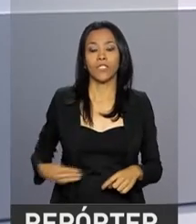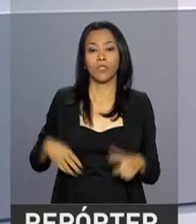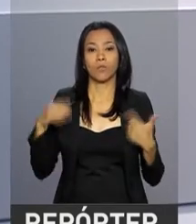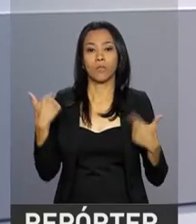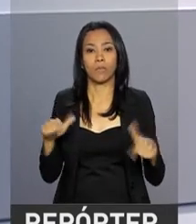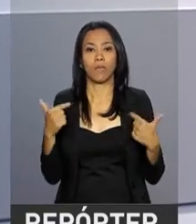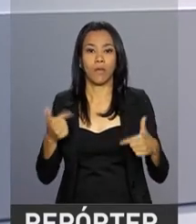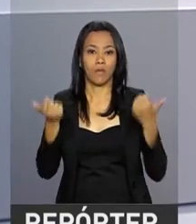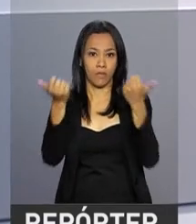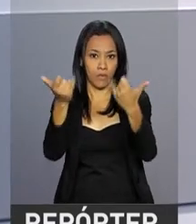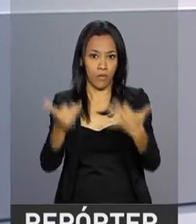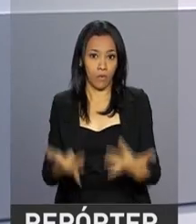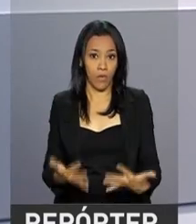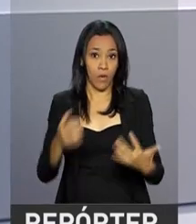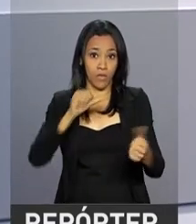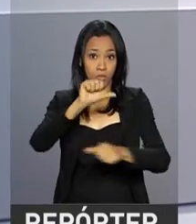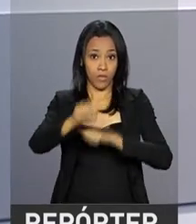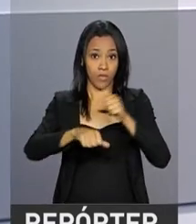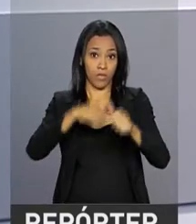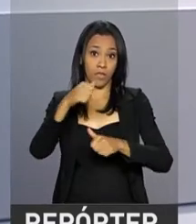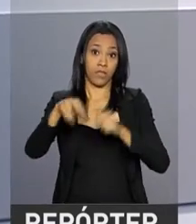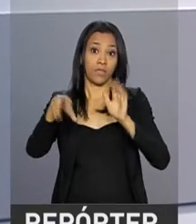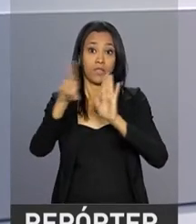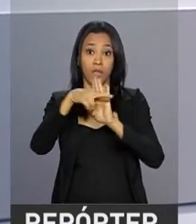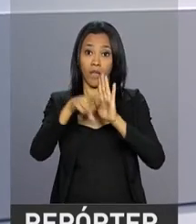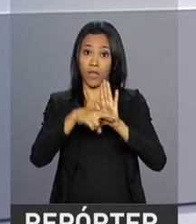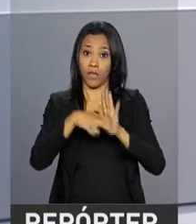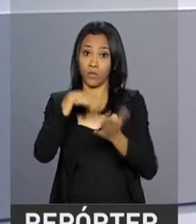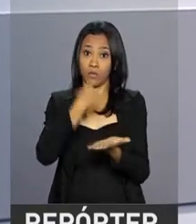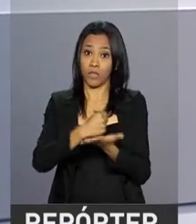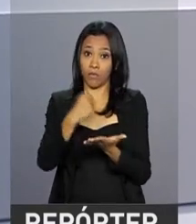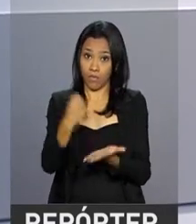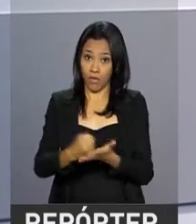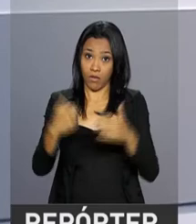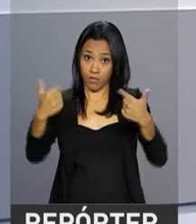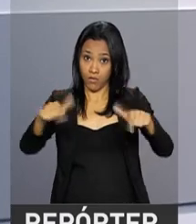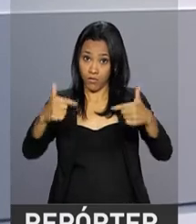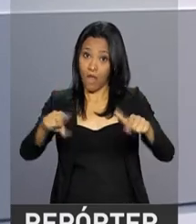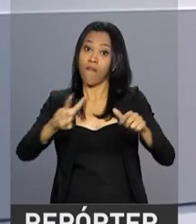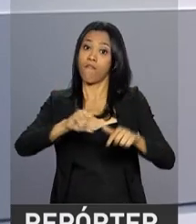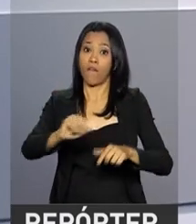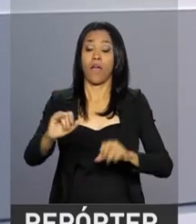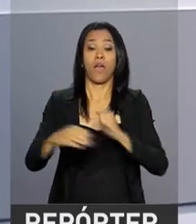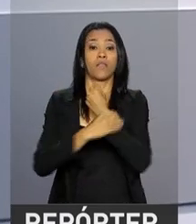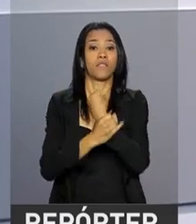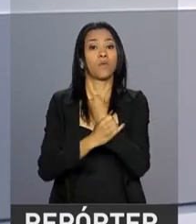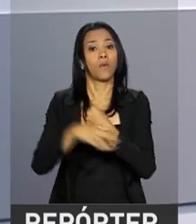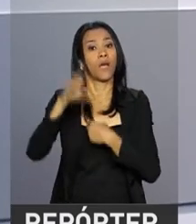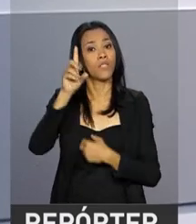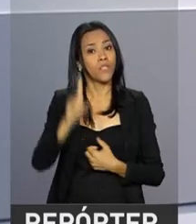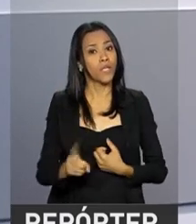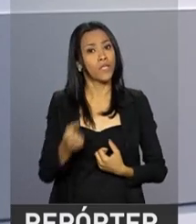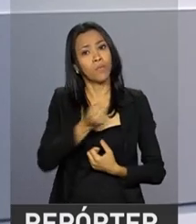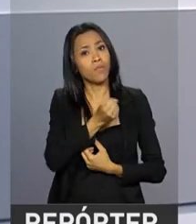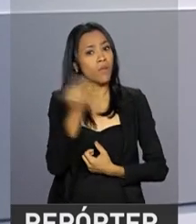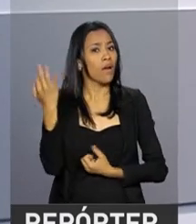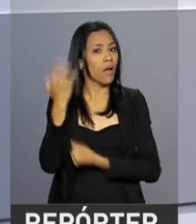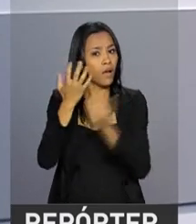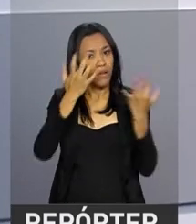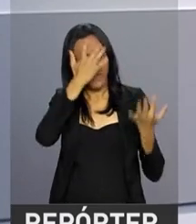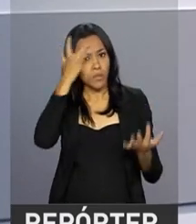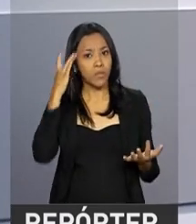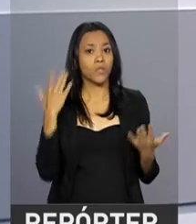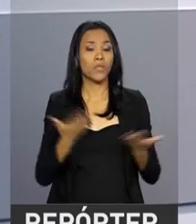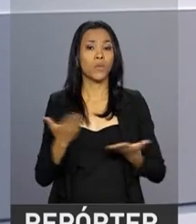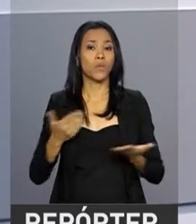ainda que as mudanças na contratação de trabalhadores intermitentes vão garantir direitos para milhões de brasileiros que hoje estão na